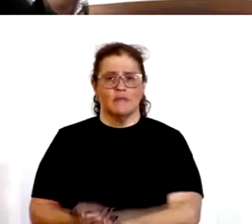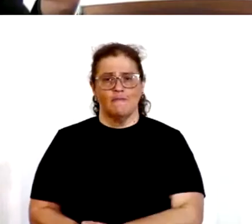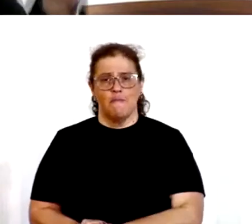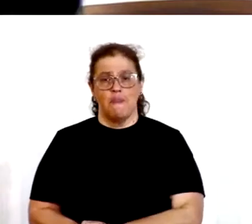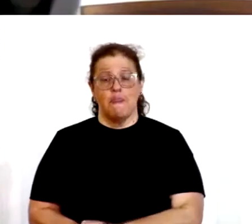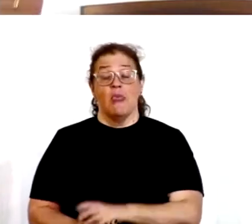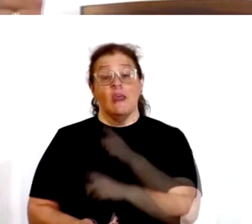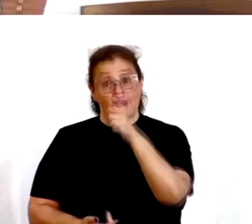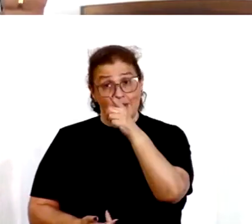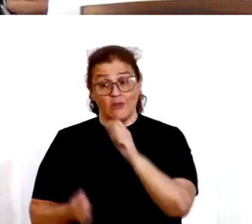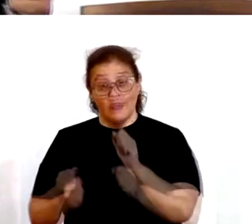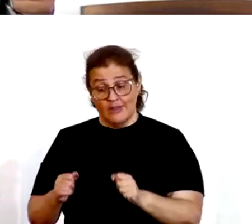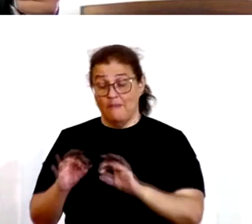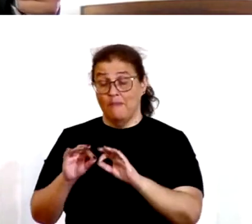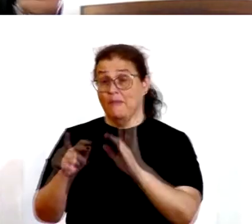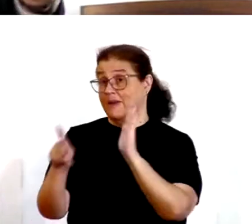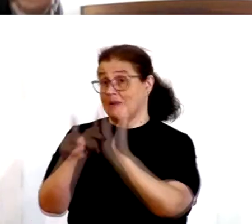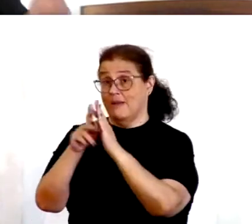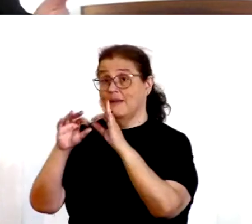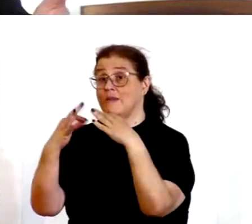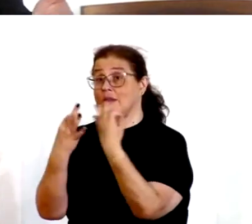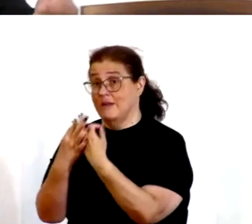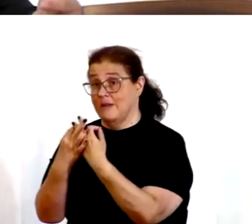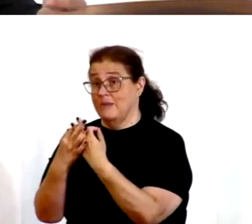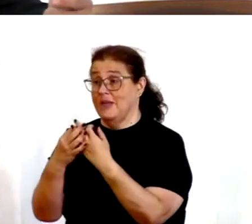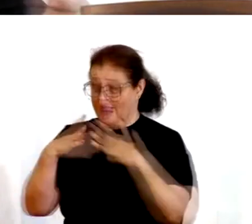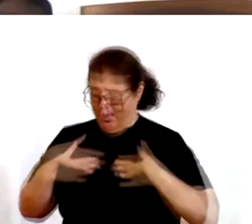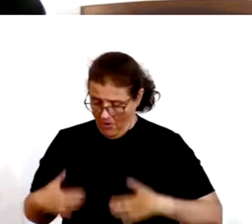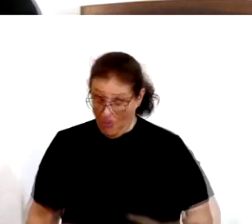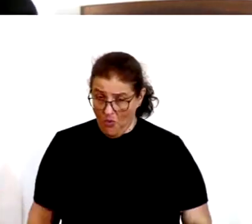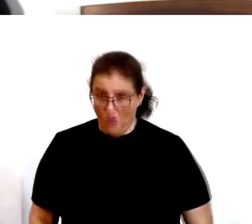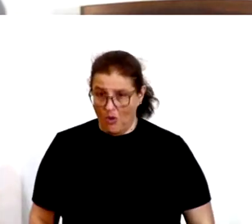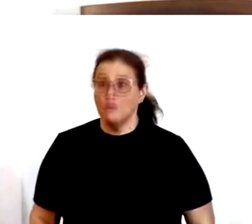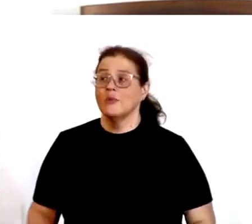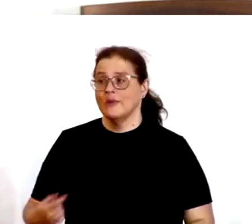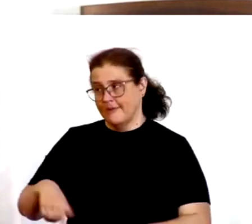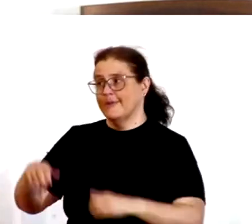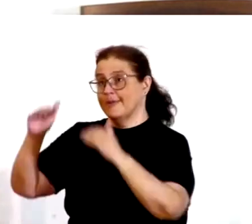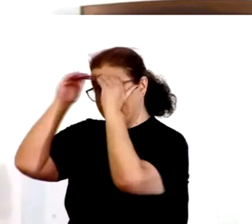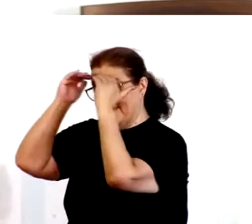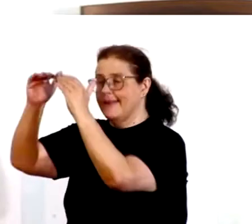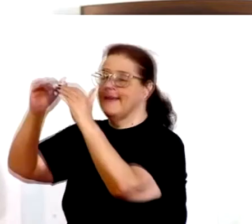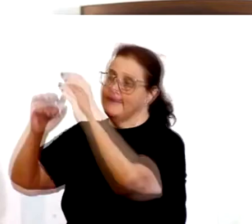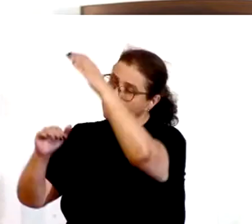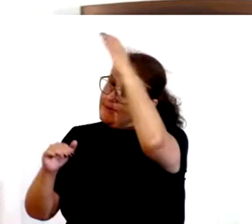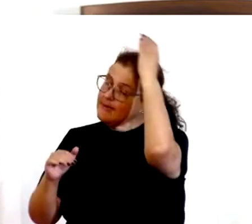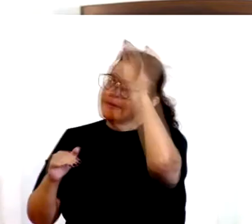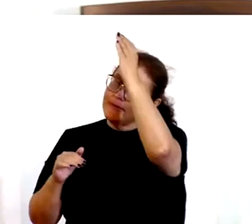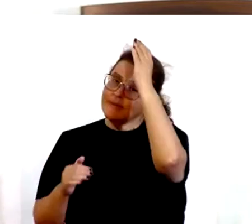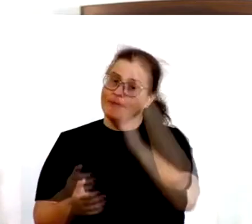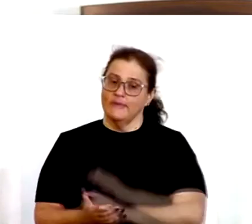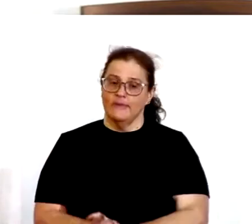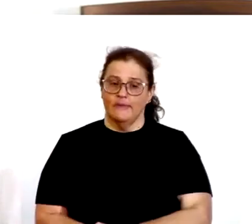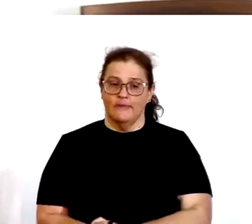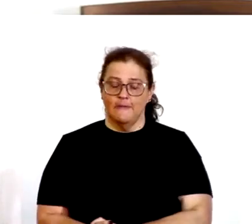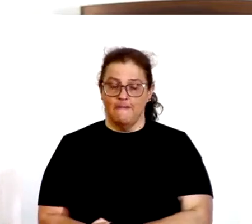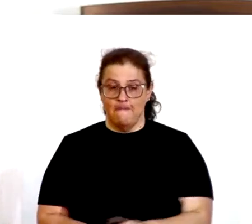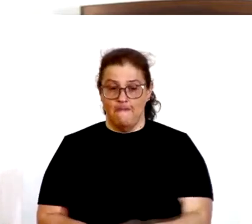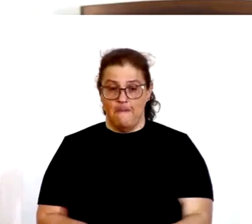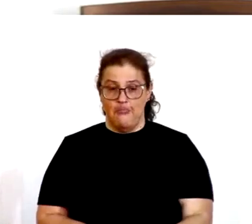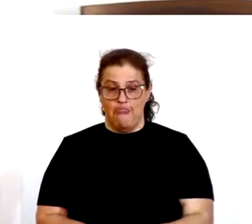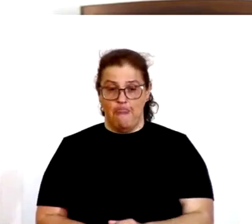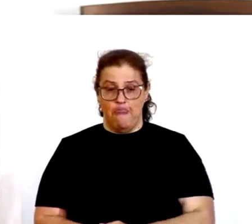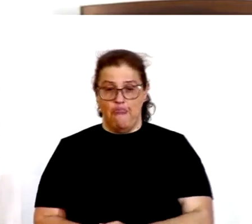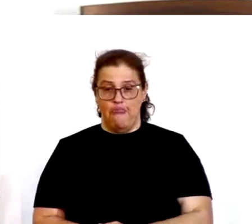é conduzido por Cristo Jesus. Então, nós fazemos parte agora desse